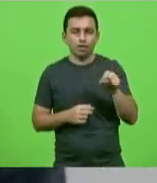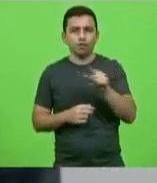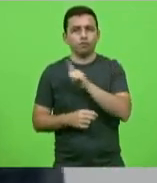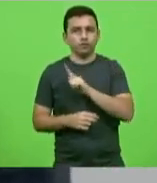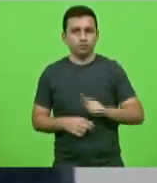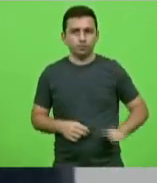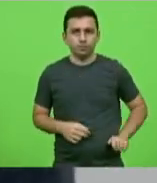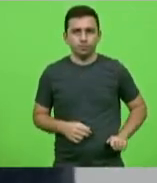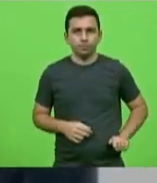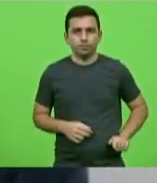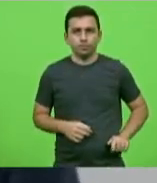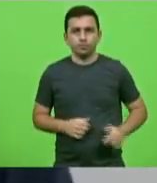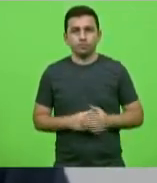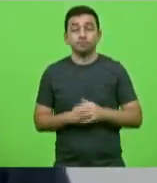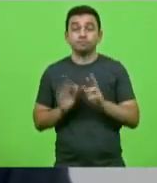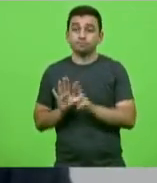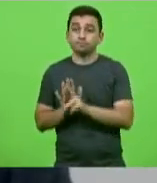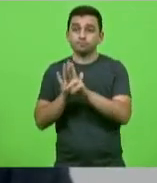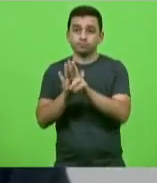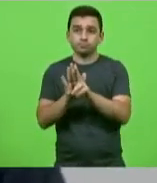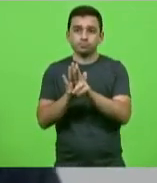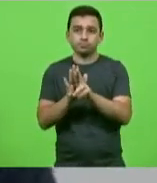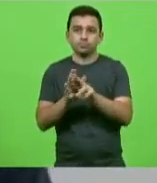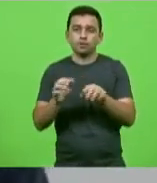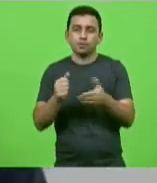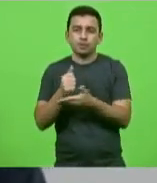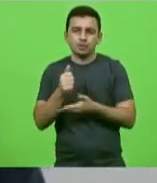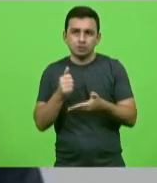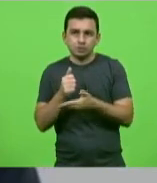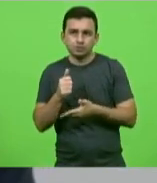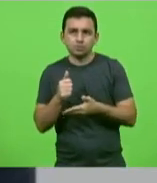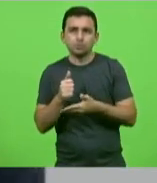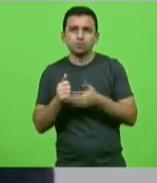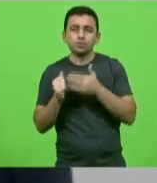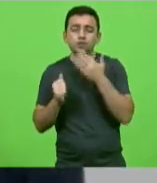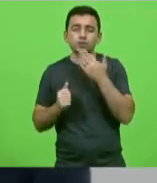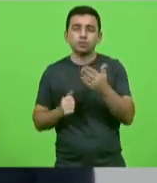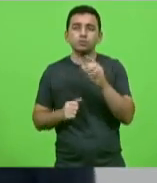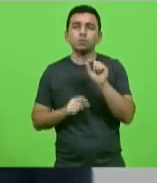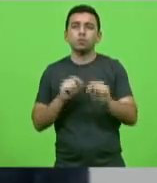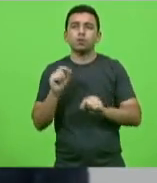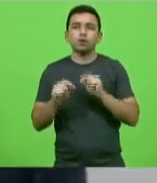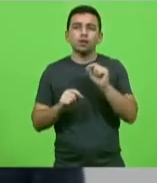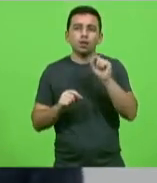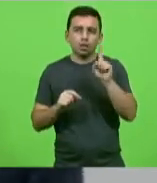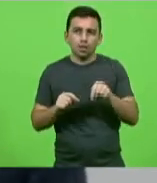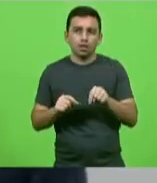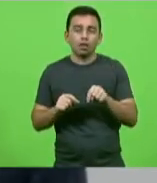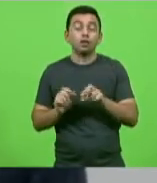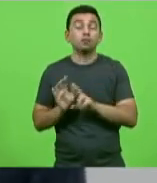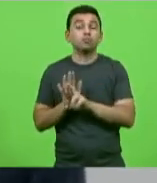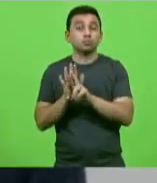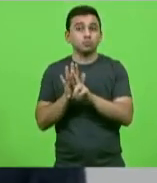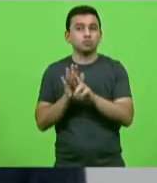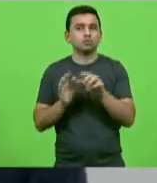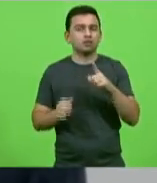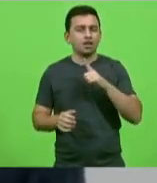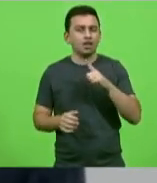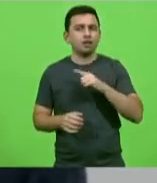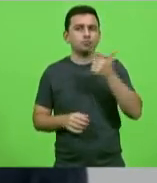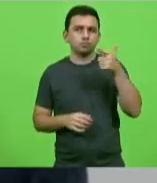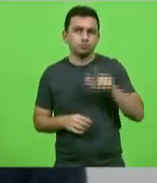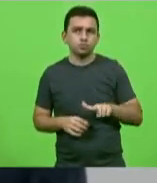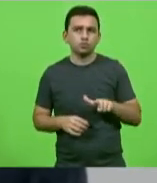de Estado. A representação funda seu pedido, manifestando que o representado haveria, mais uma